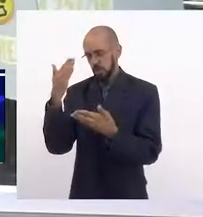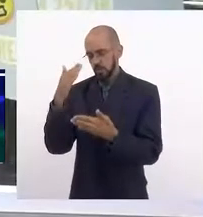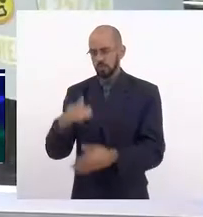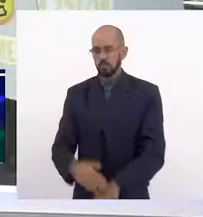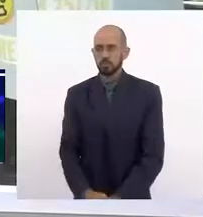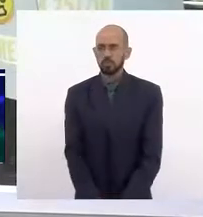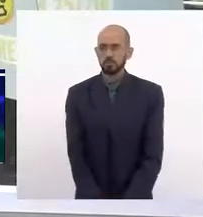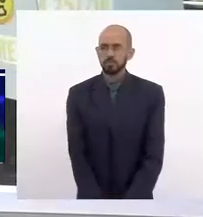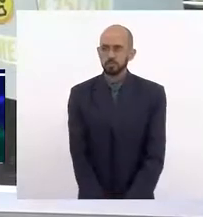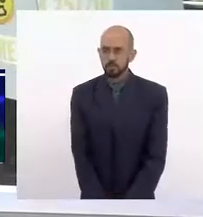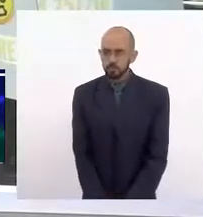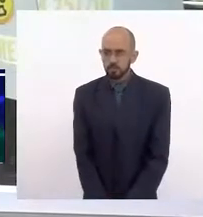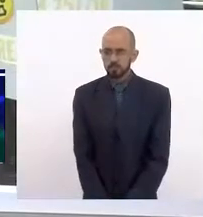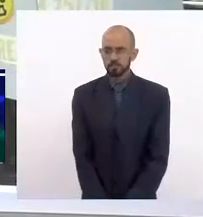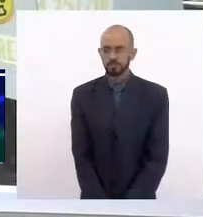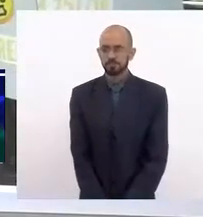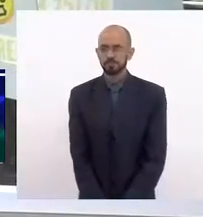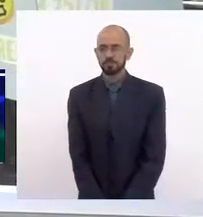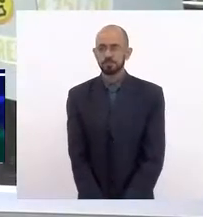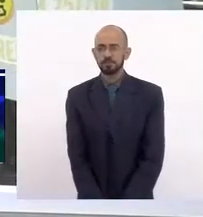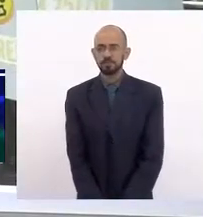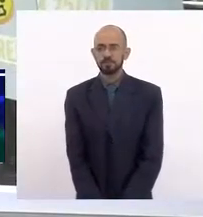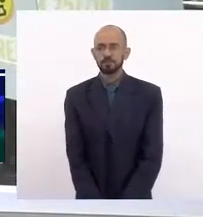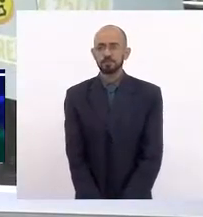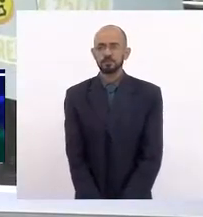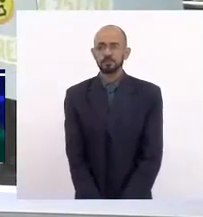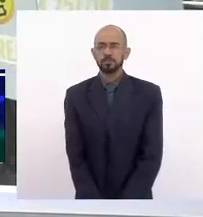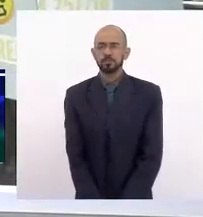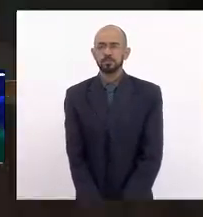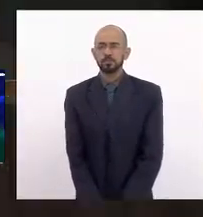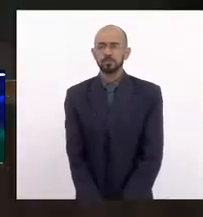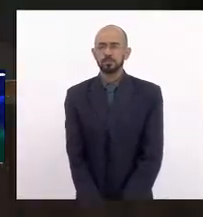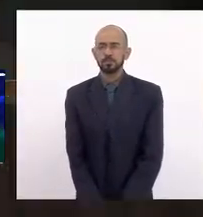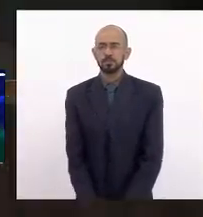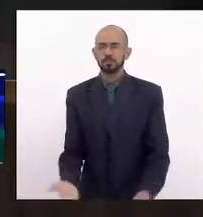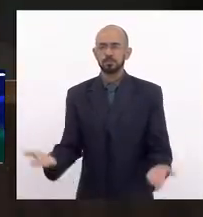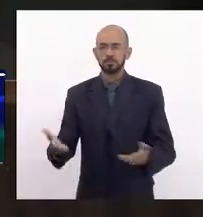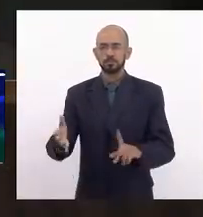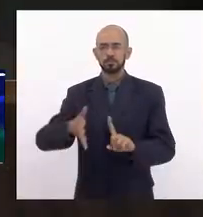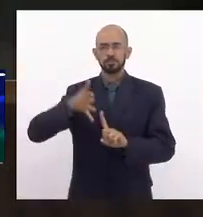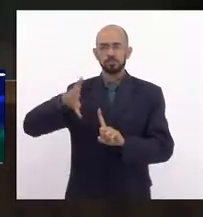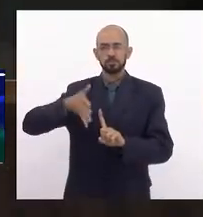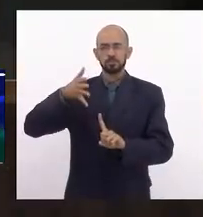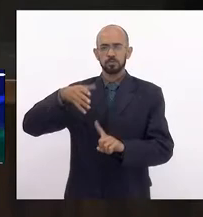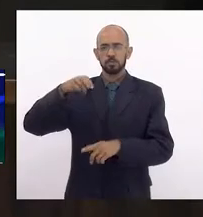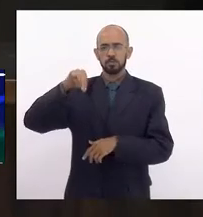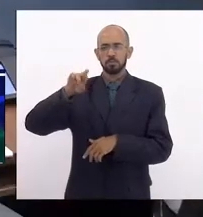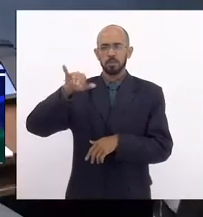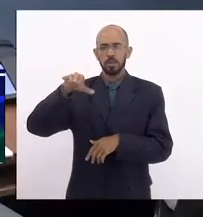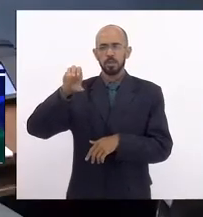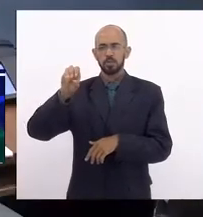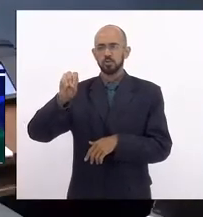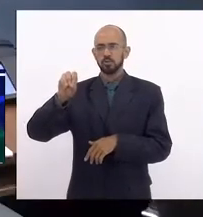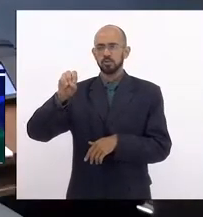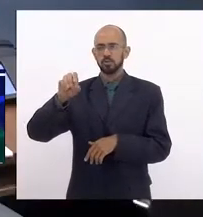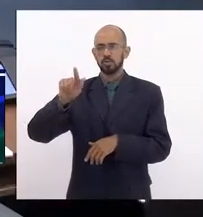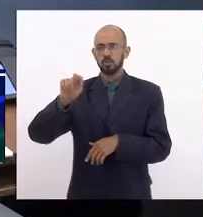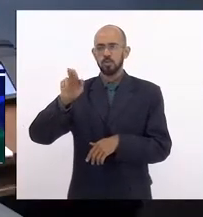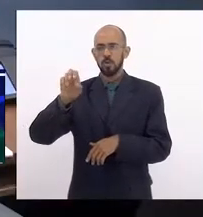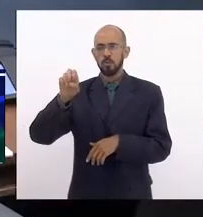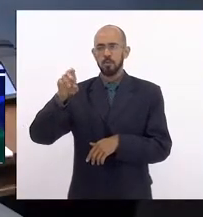E aí e com a palavra Deputado Márcio Alberto a